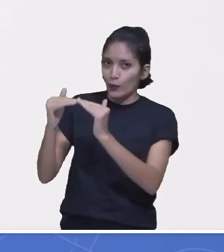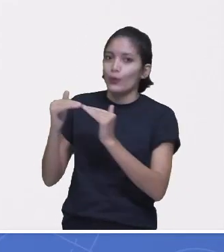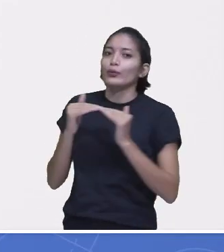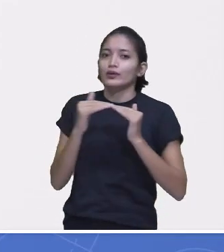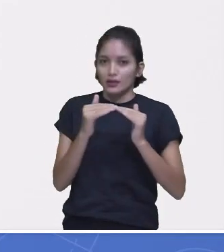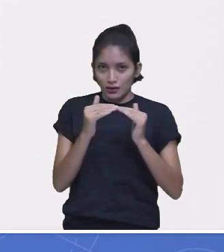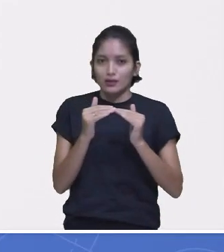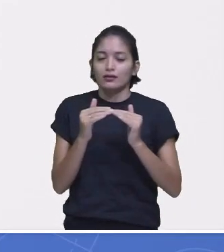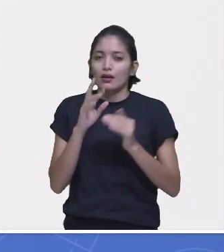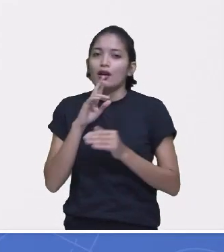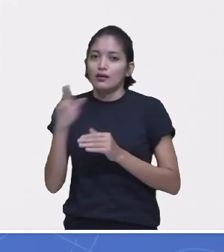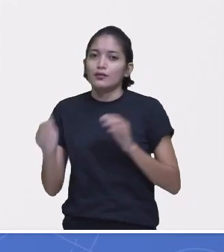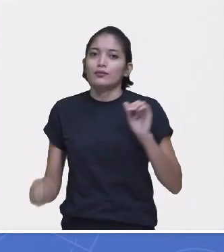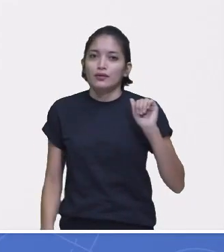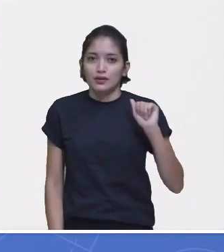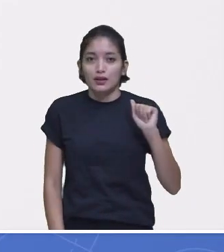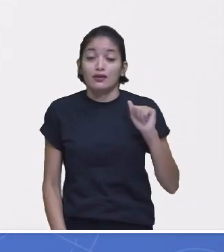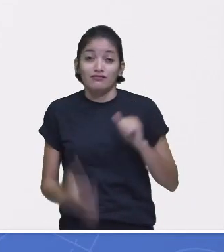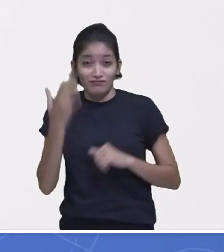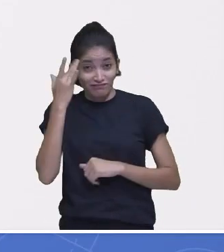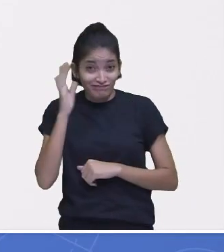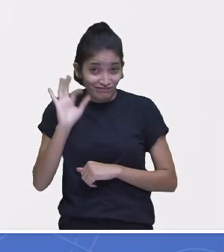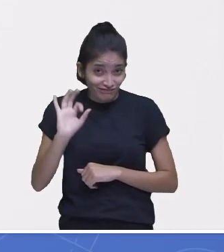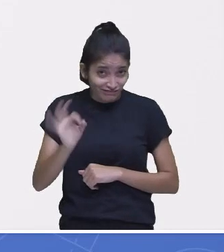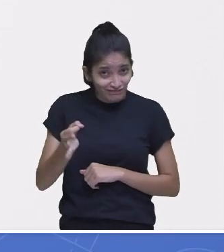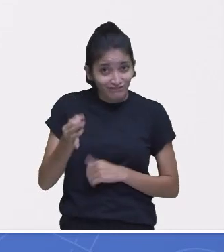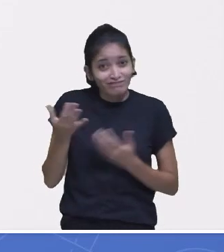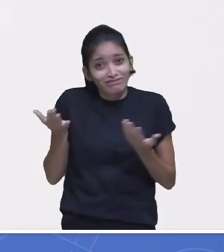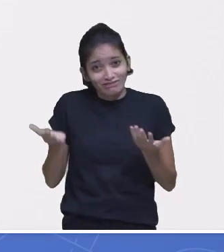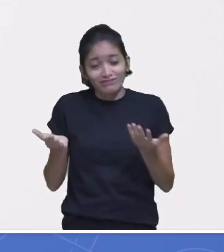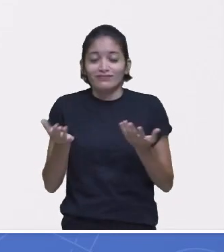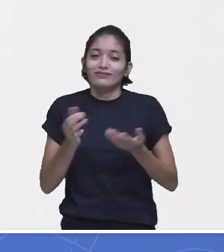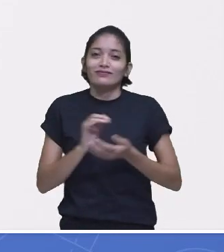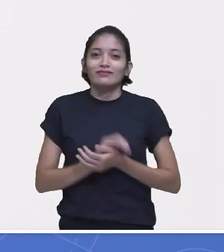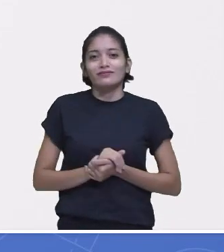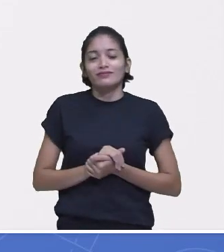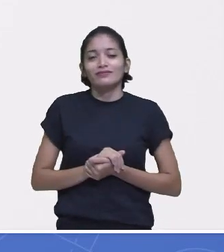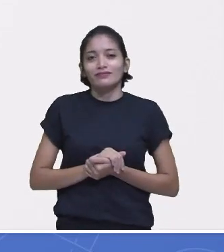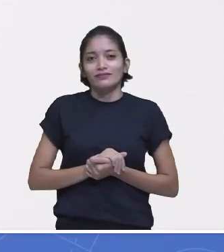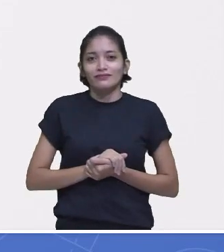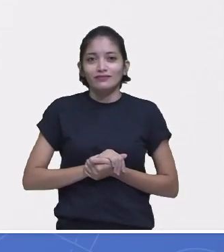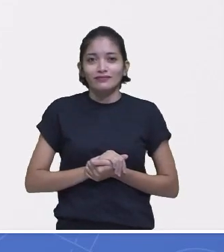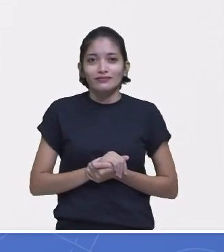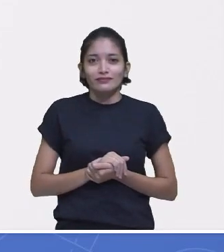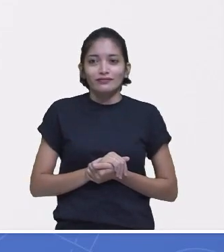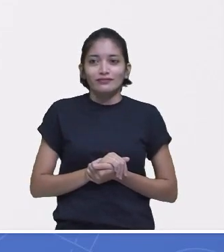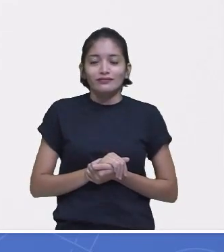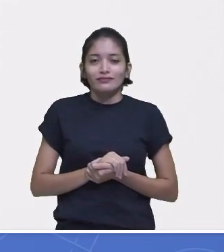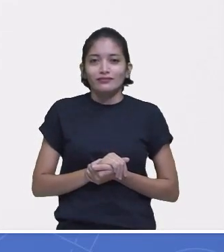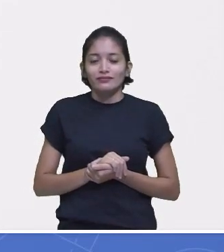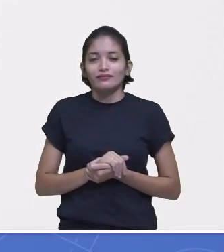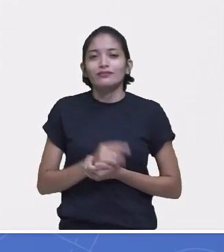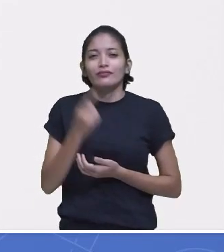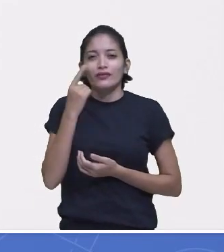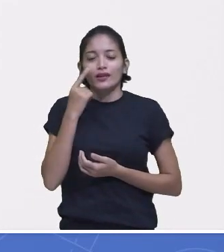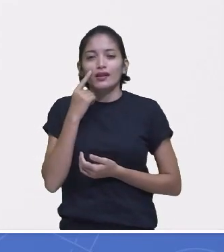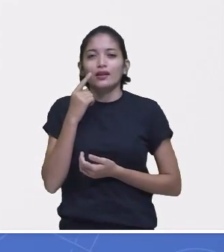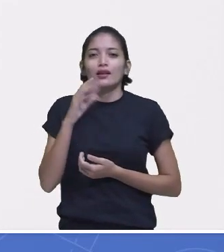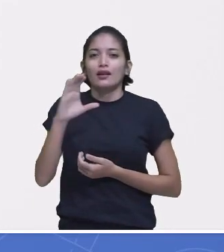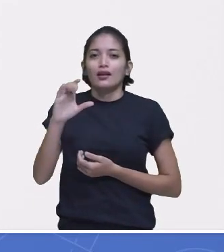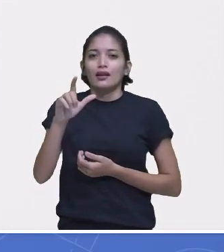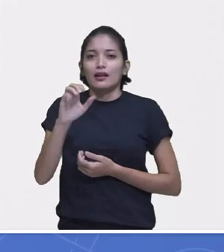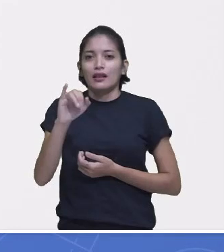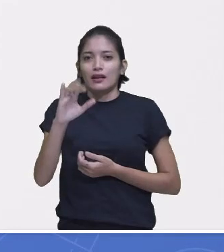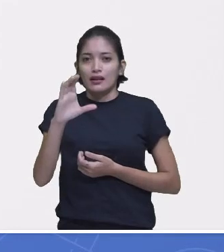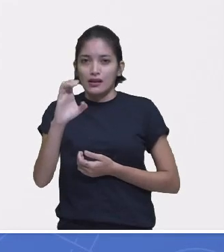na alternativa A. Será mesmo que é essa a questão, a resposta mesmo? Vamos ver a Cleise